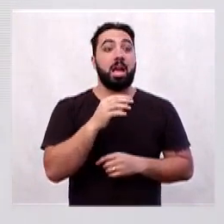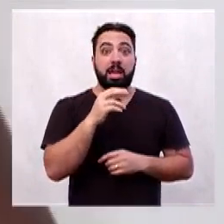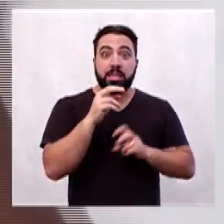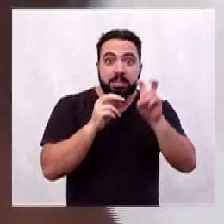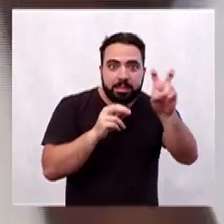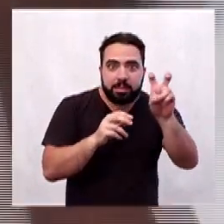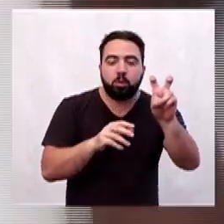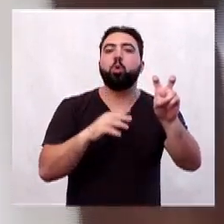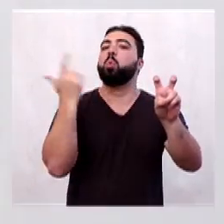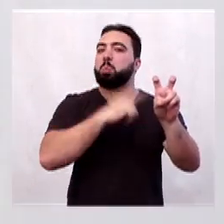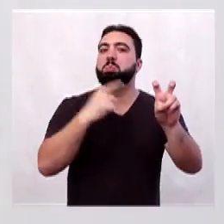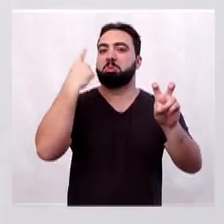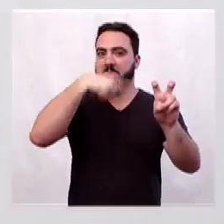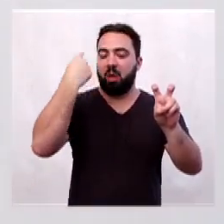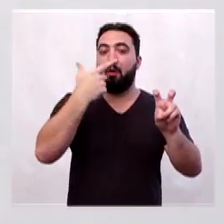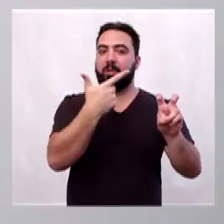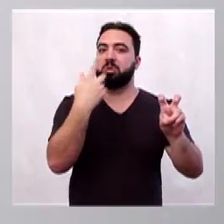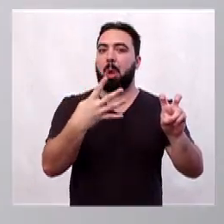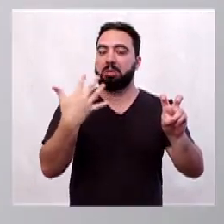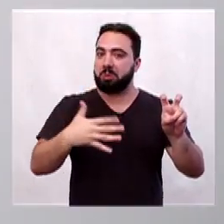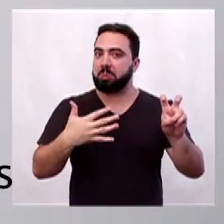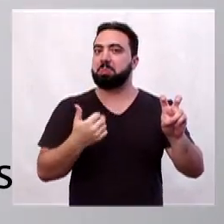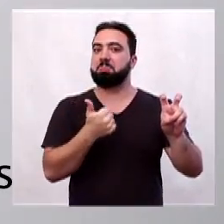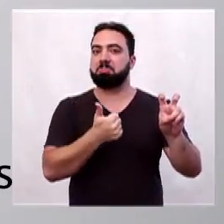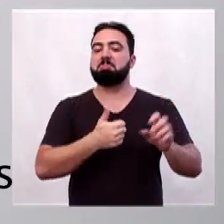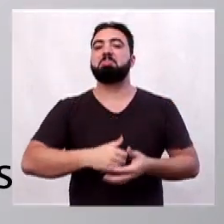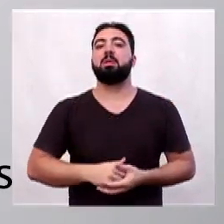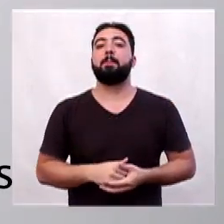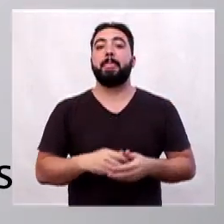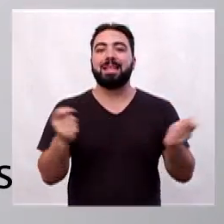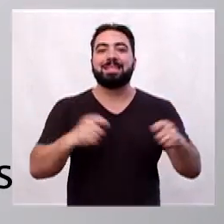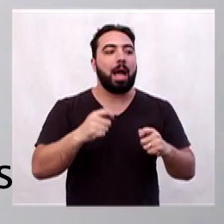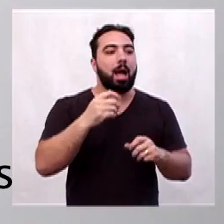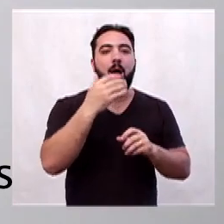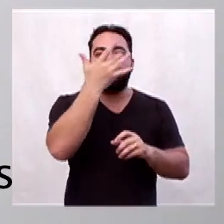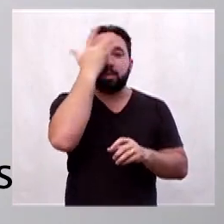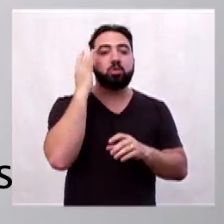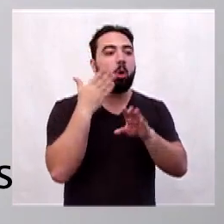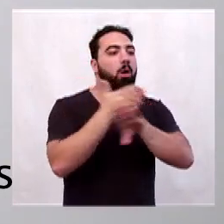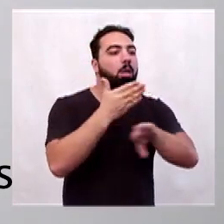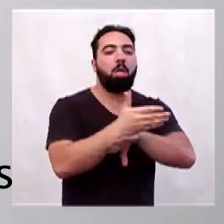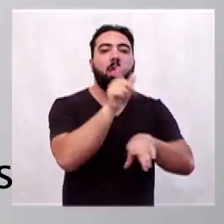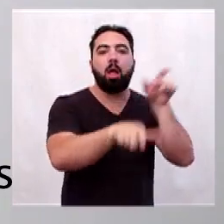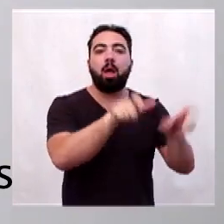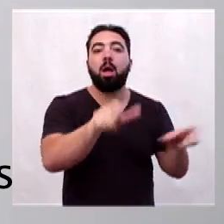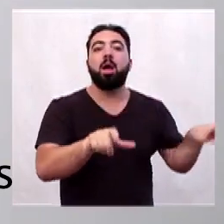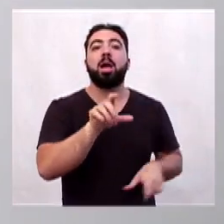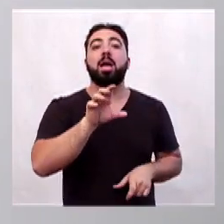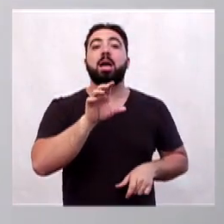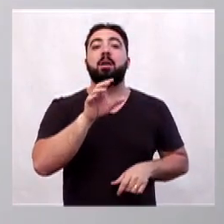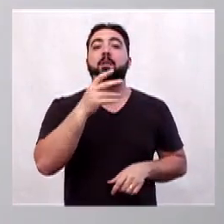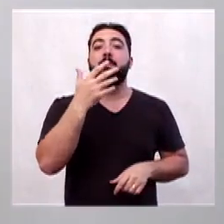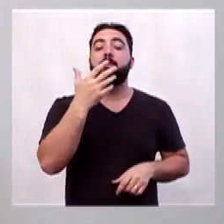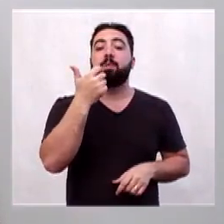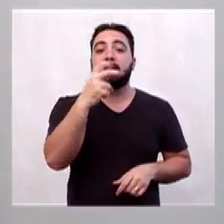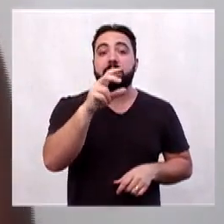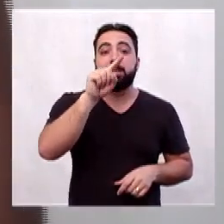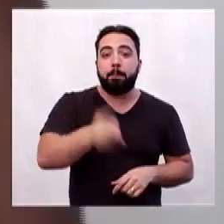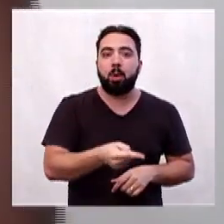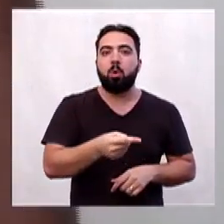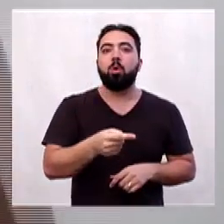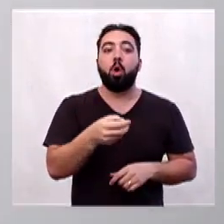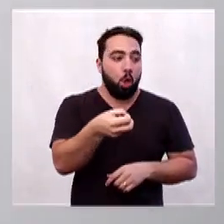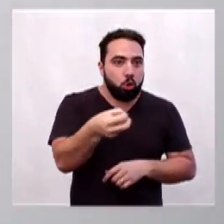delas funcionam 24 horas por dia. Com capacidade para atender 15 mil pacientes por mês, as novas